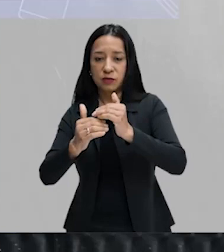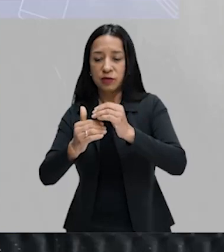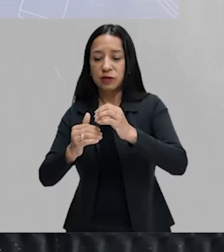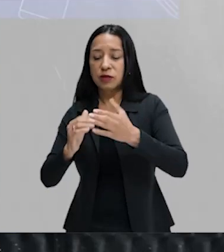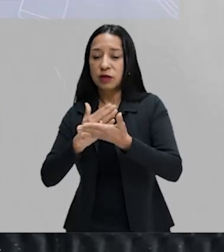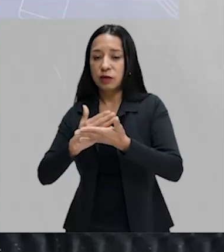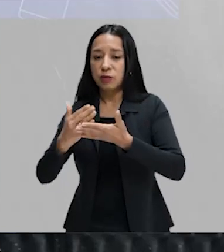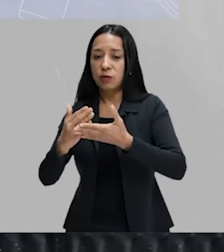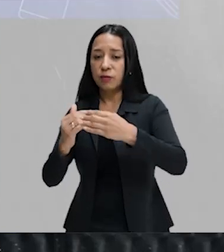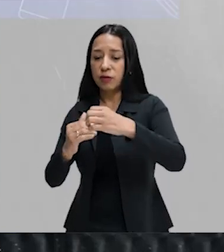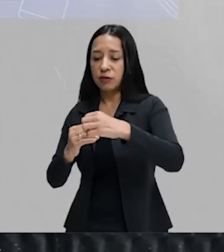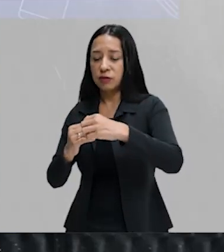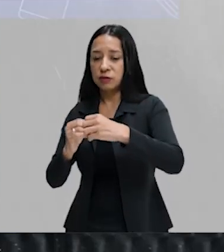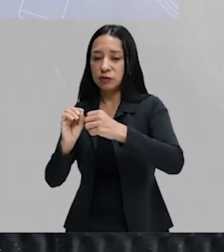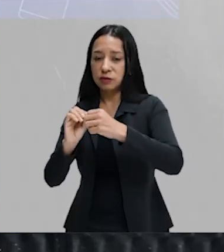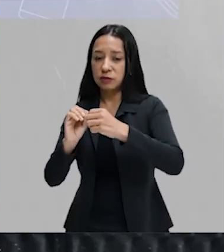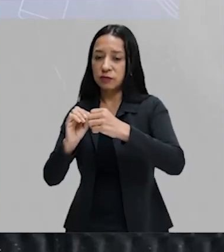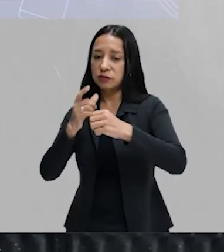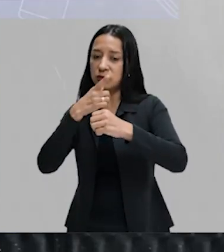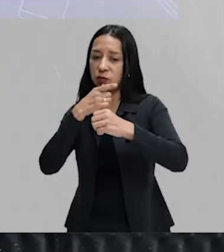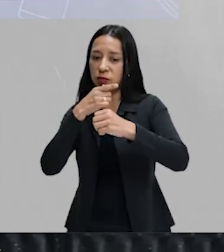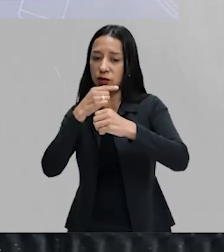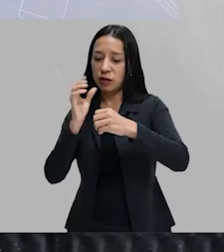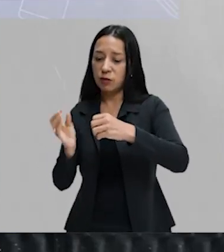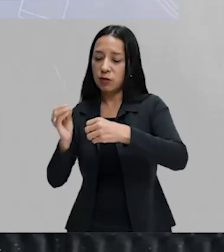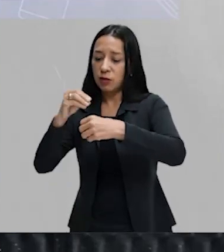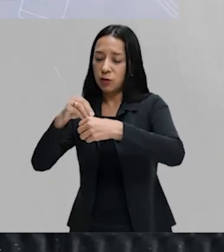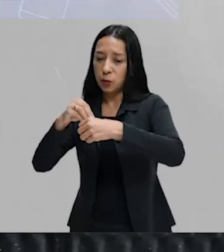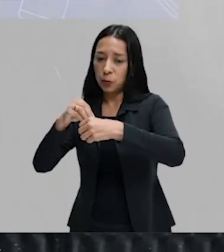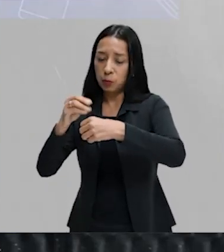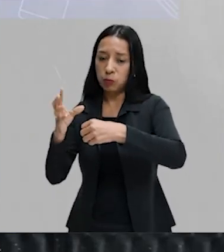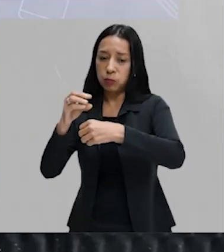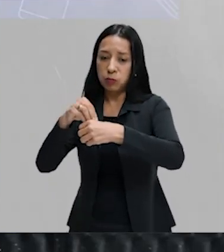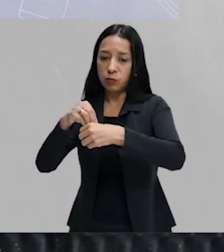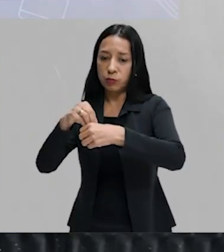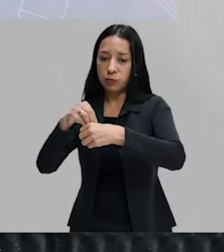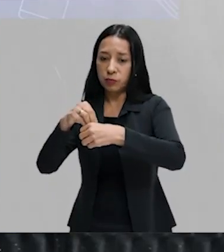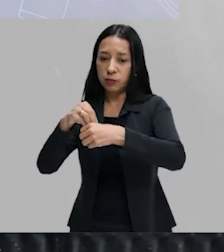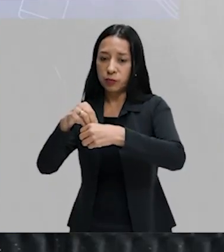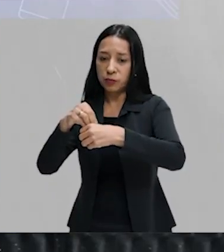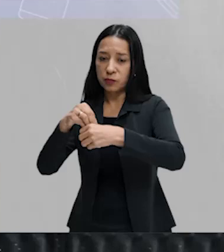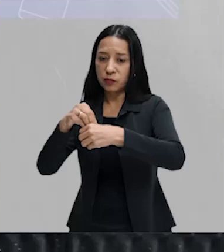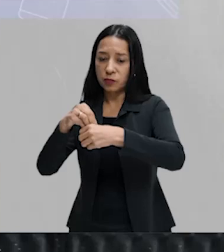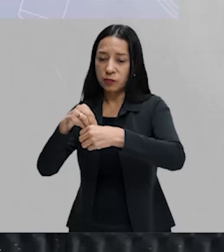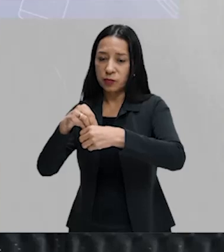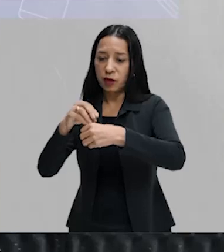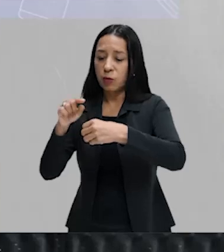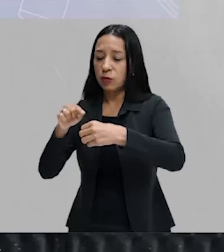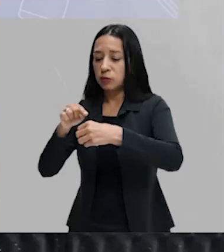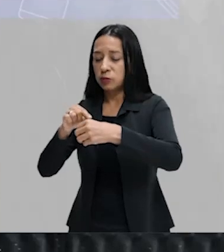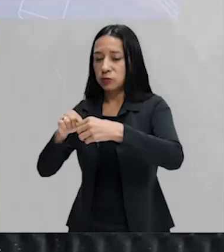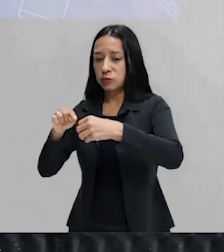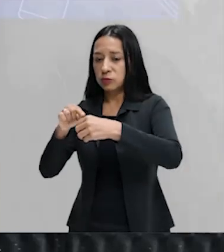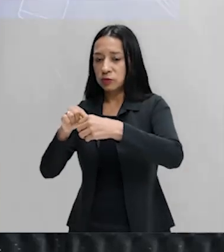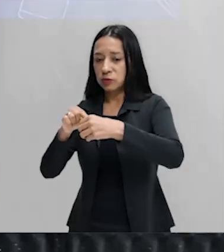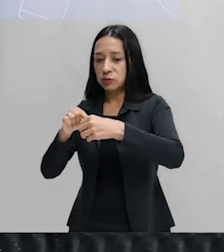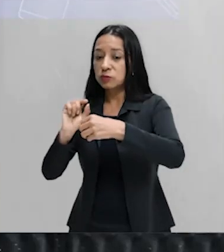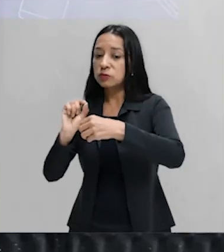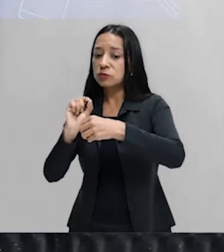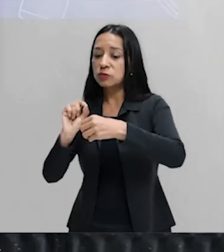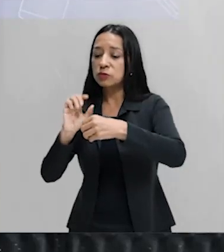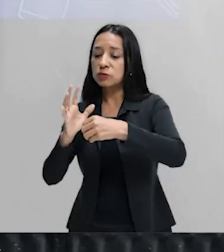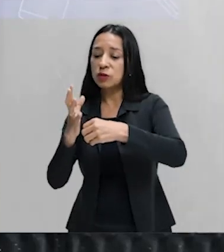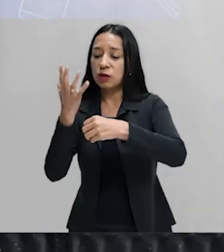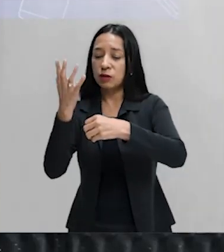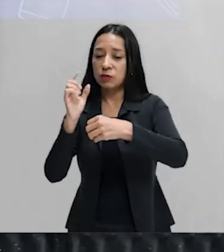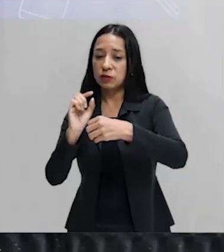vai começar a produzir um líquido que vai se acumular no interior dele aqui, ó, formando um espaço. E aí, quando isso acontece, a gente